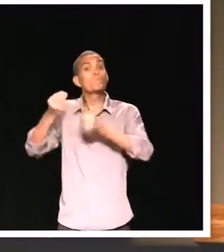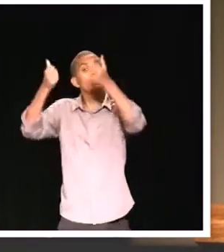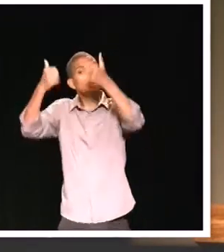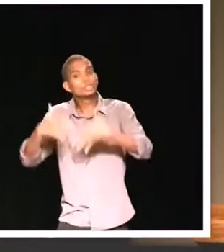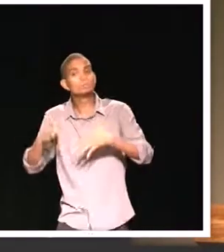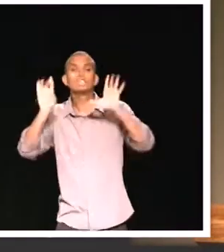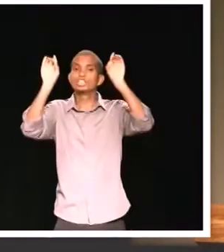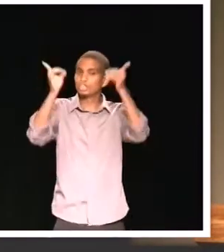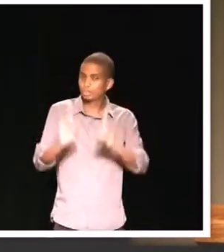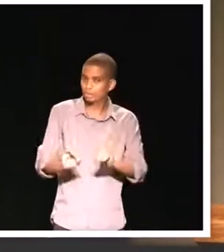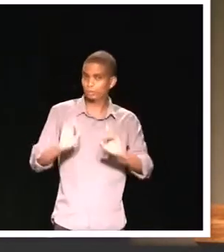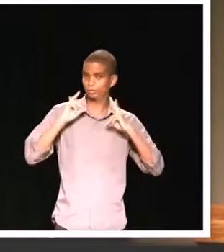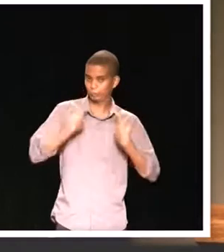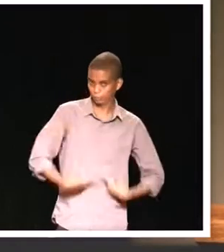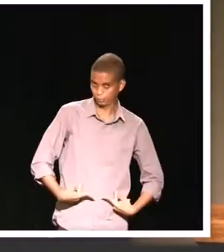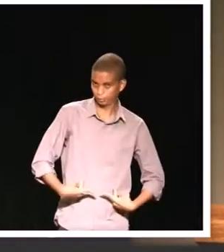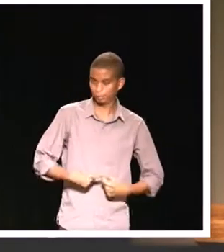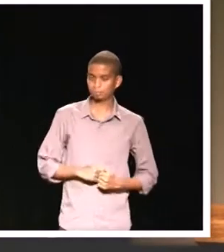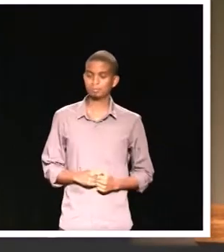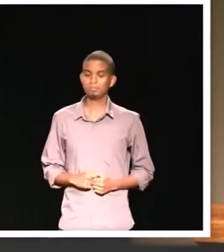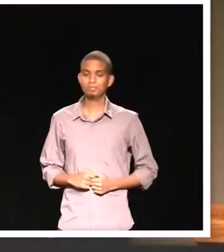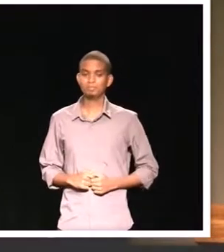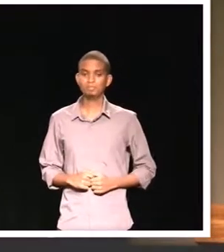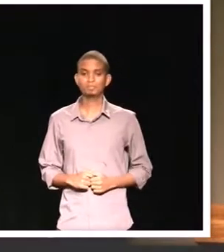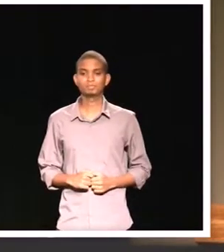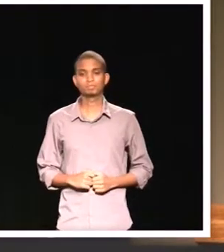direitos humanos.